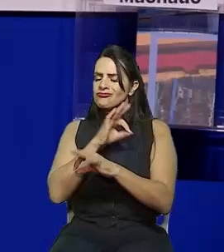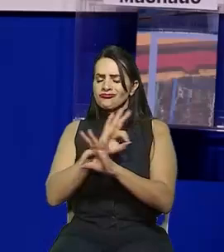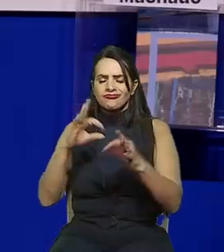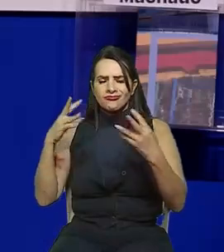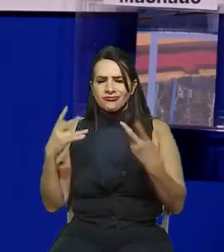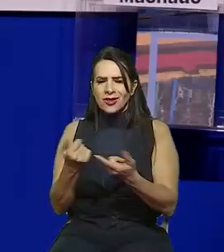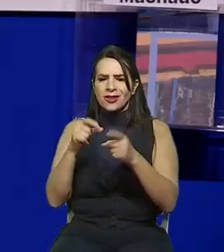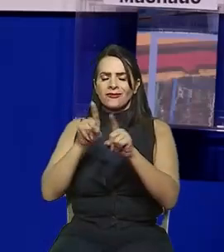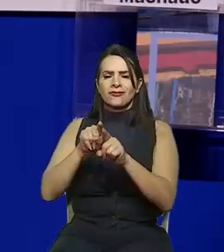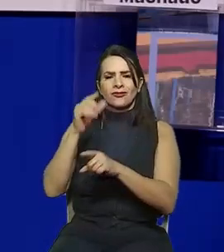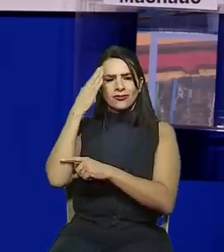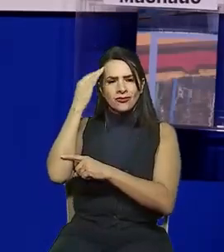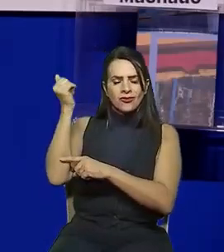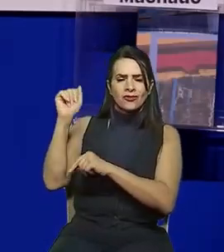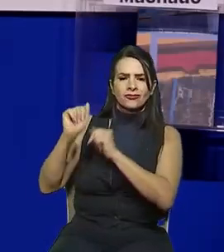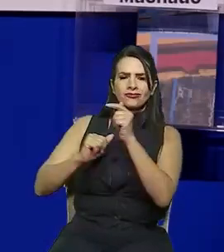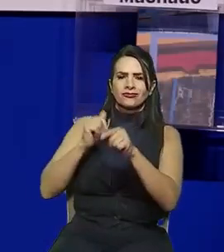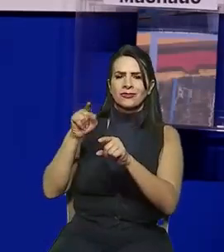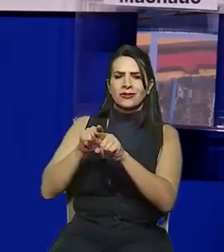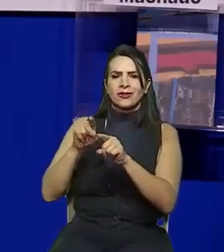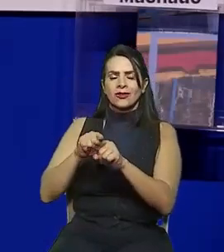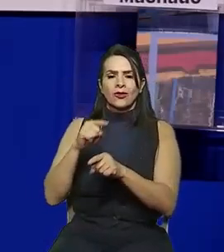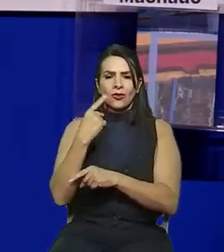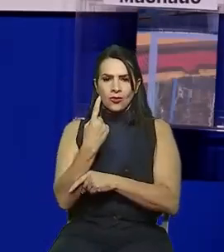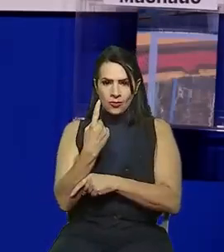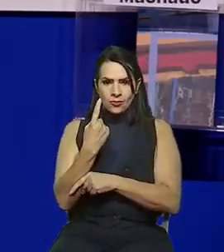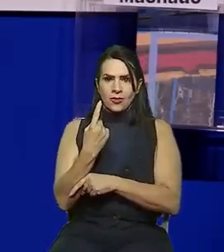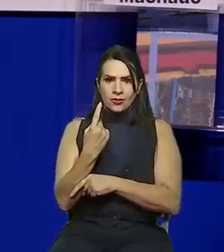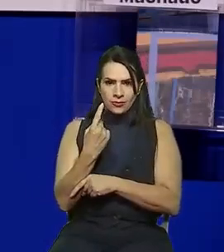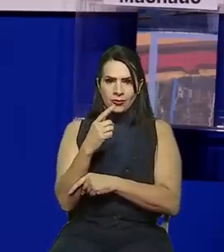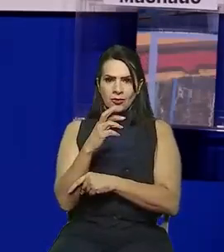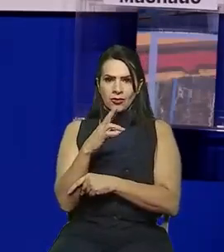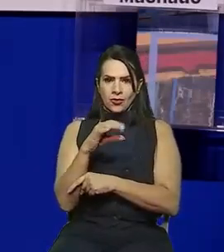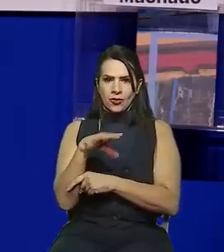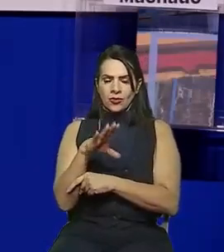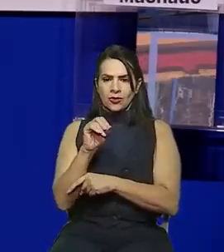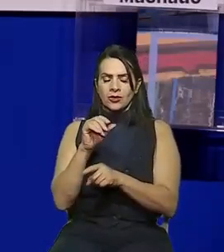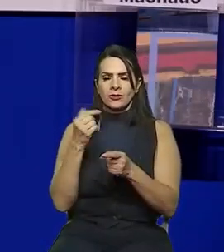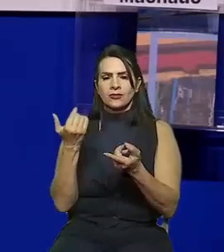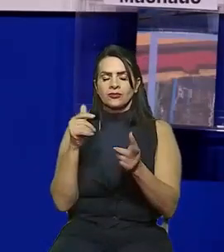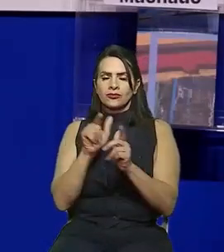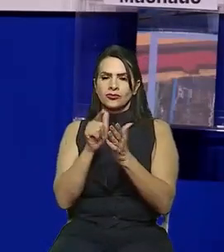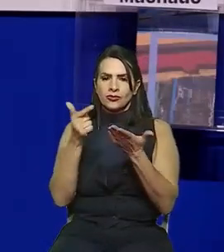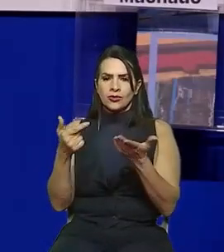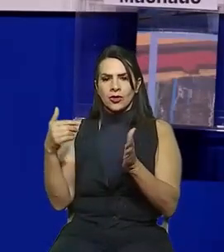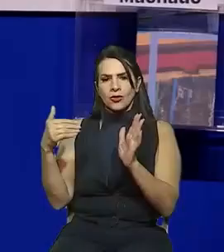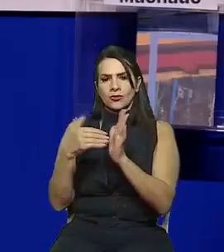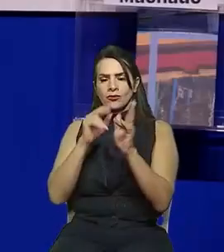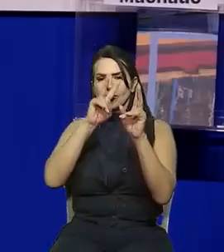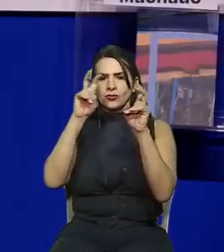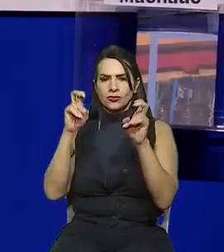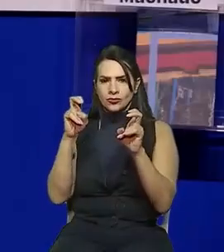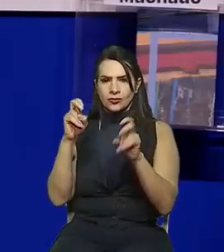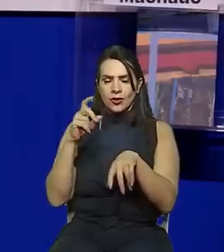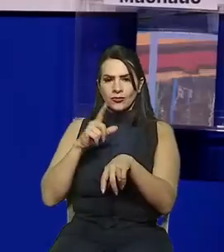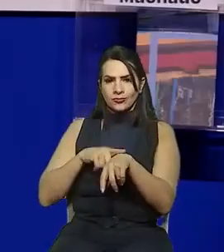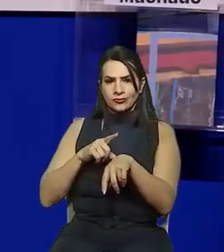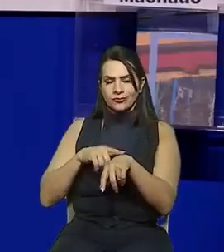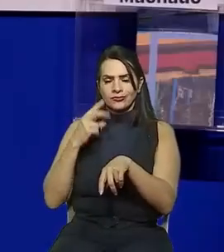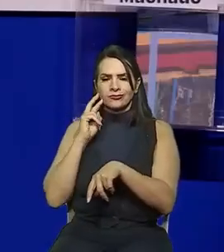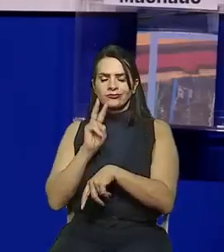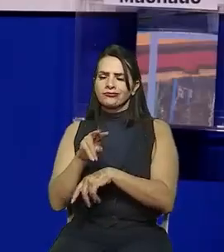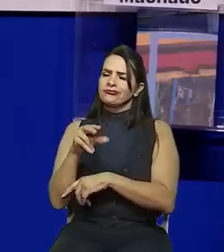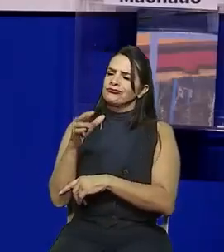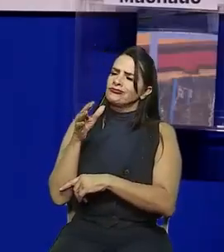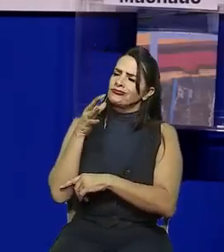dramaturgo, e ele fazia uma crônica diária para o jornal Última Hora. E aí, eu fiquei olhando,